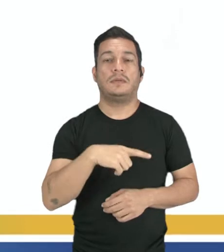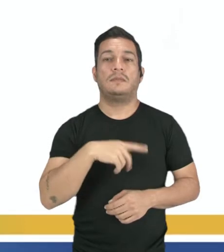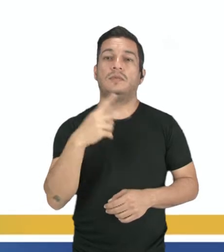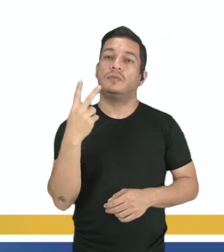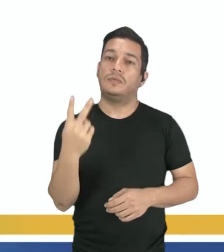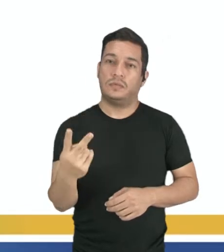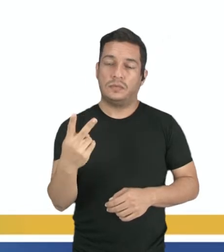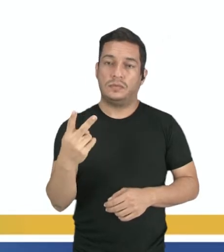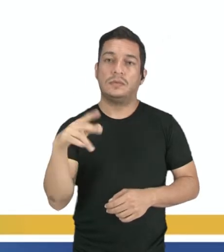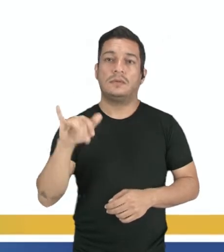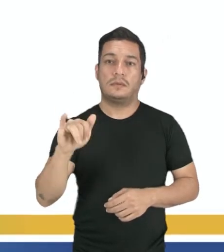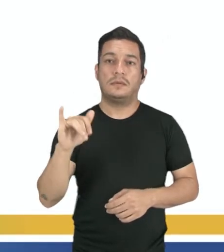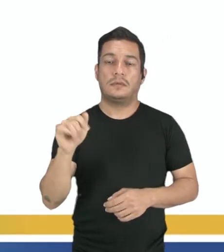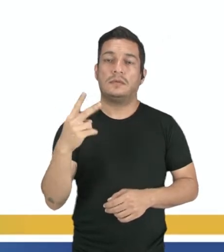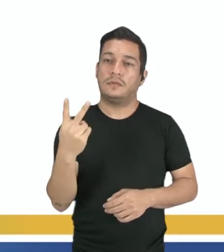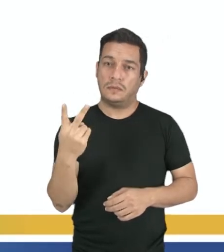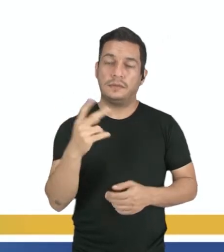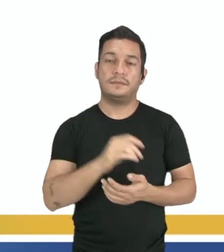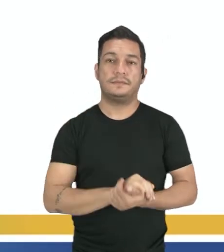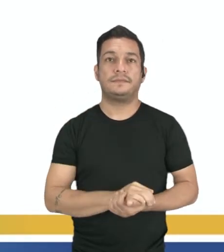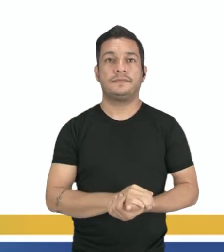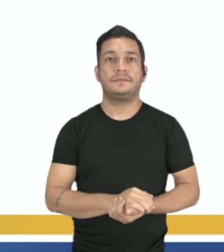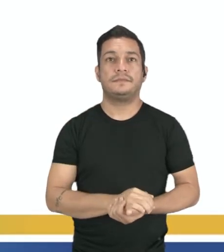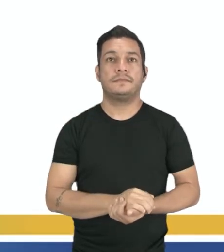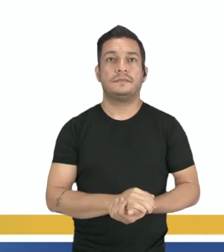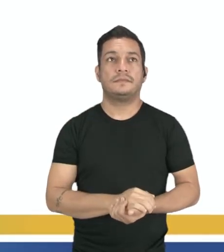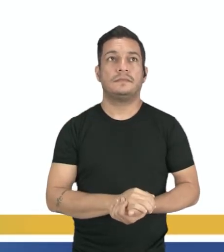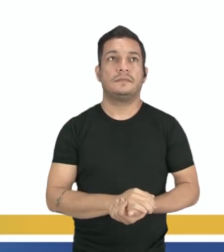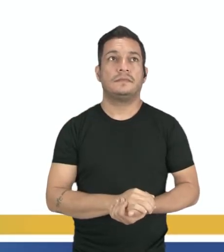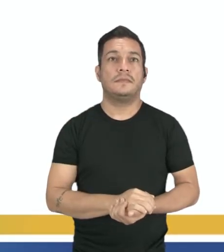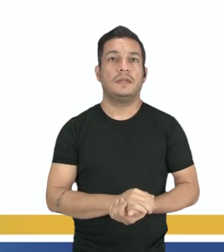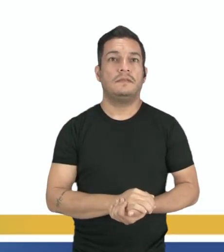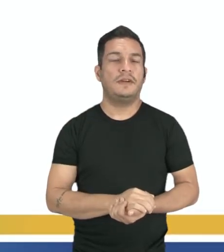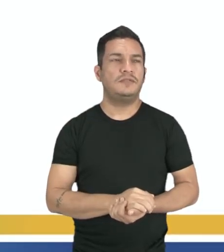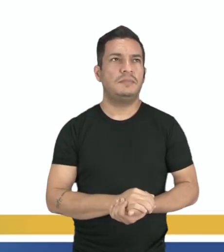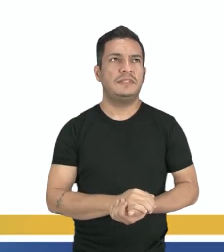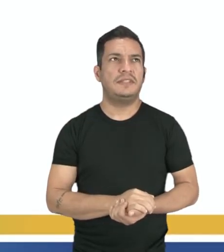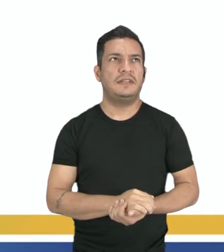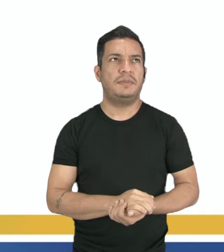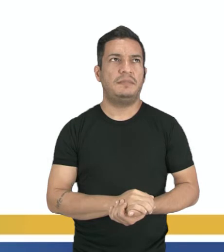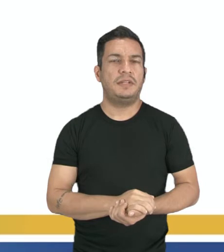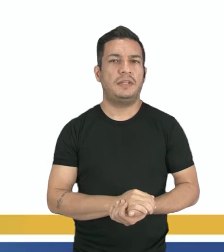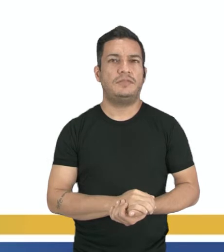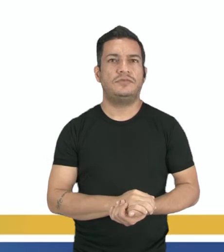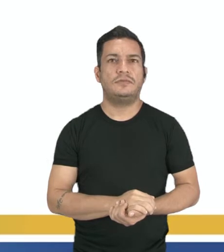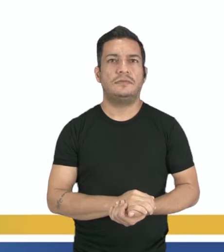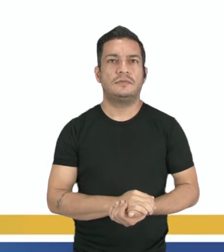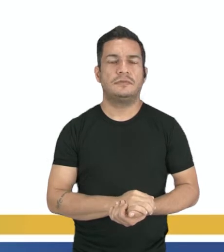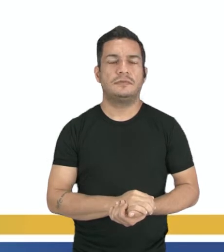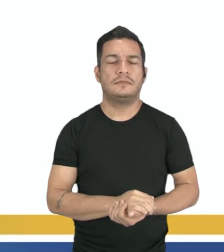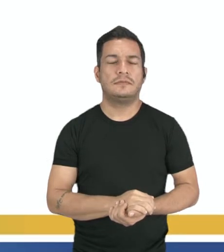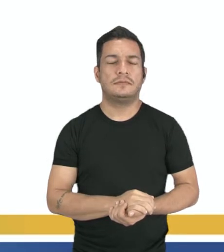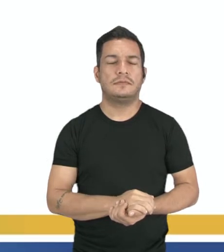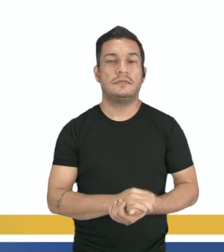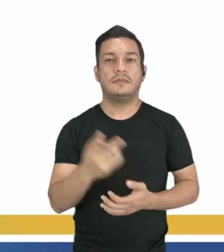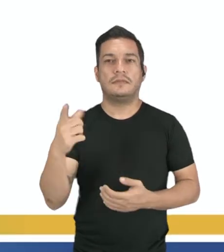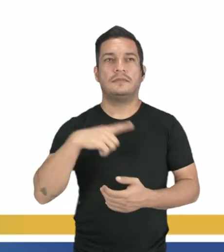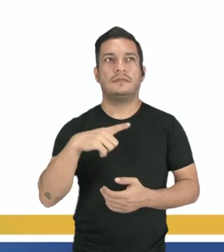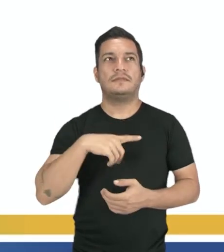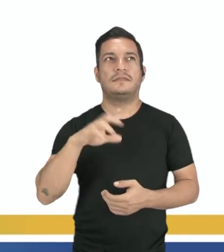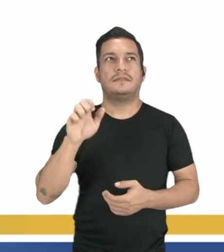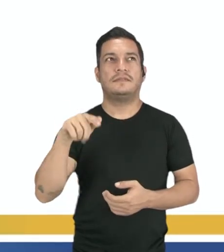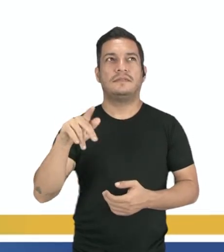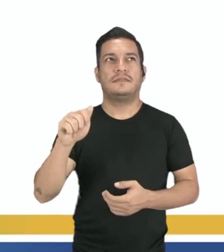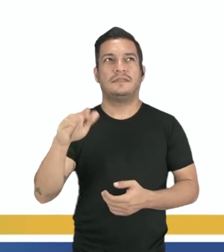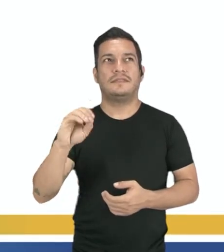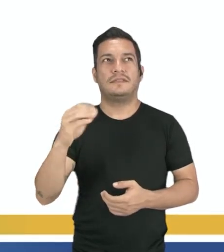temos o valor de y, que é o 2. Então, vamos para o exemplo 1. Dada a equação